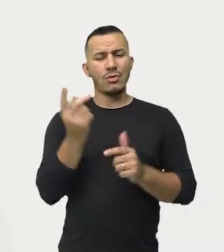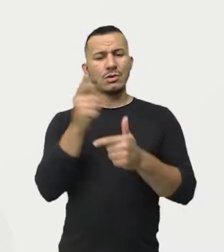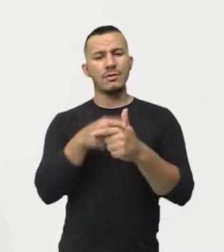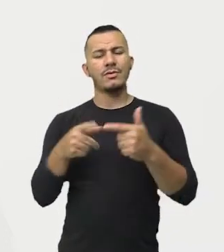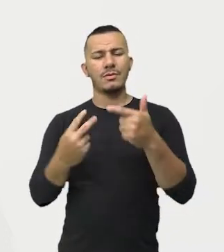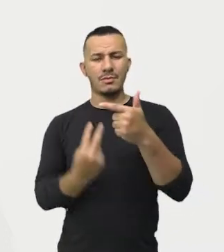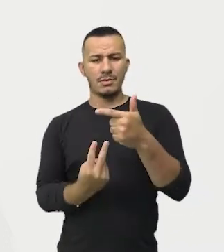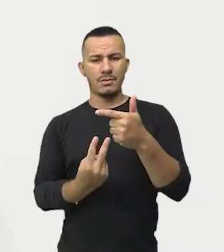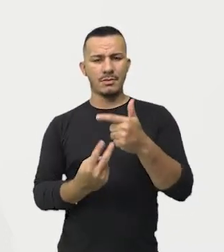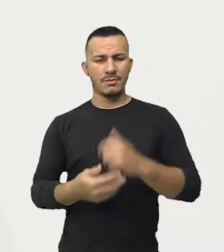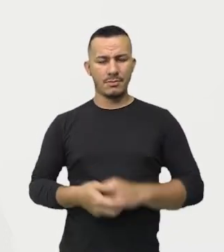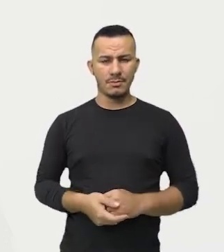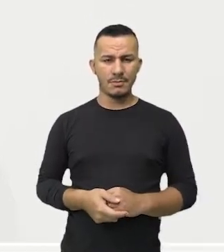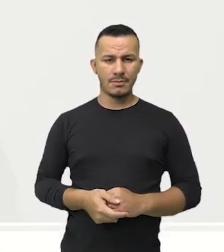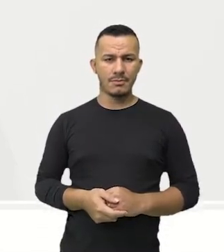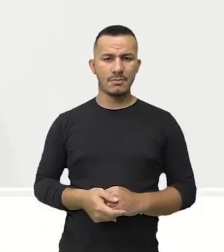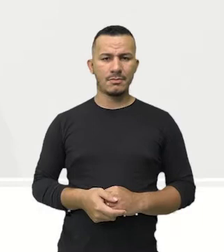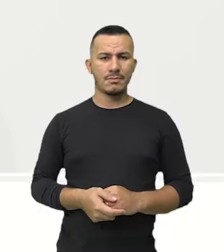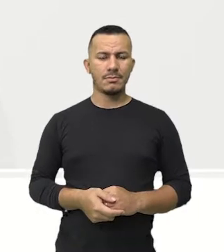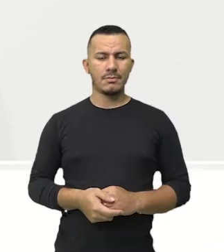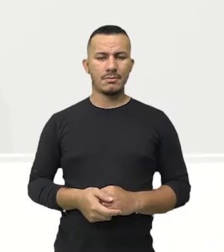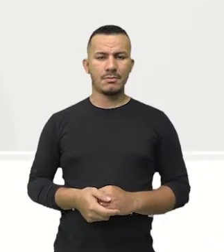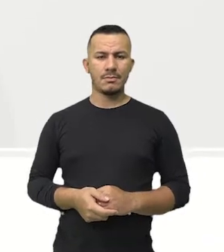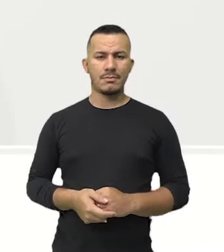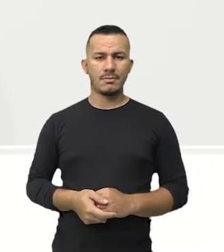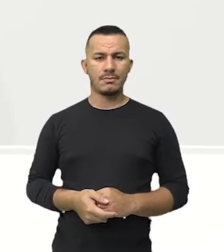sobre 2. Acompanhe comigo.